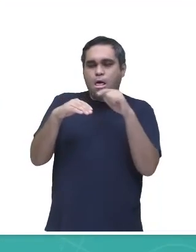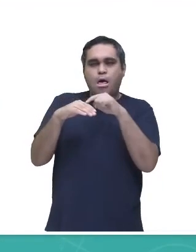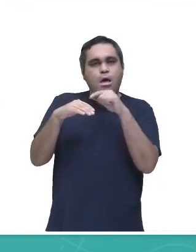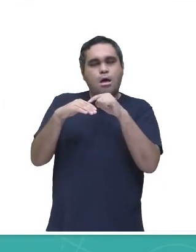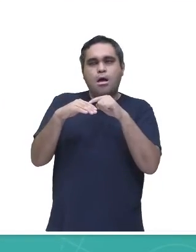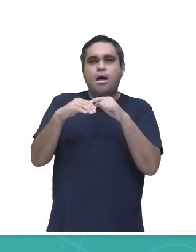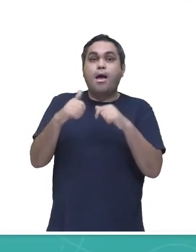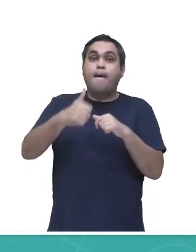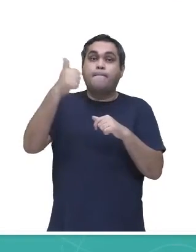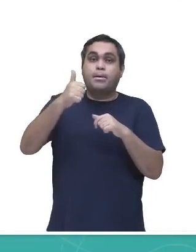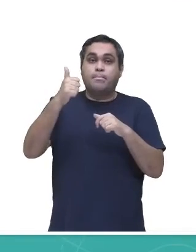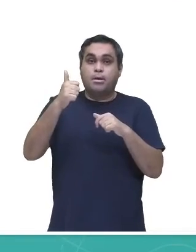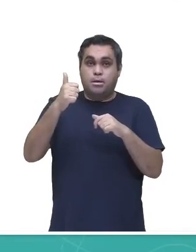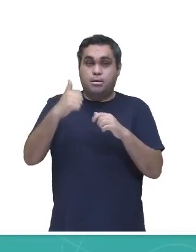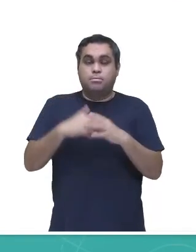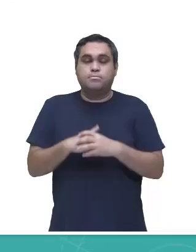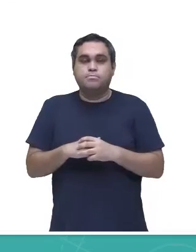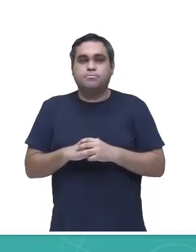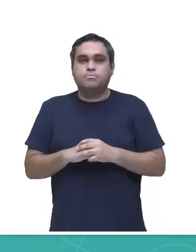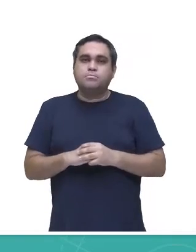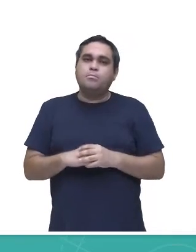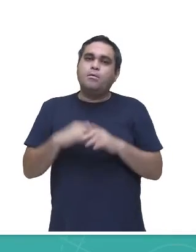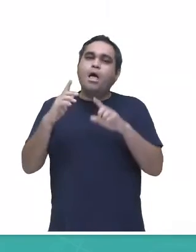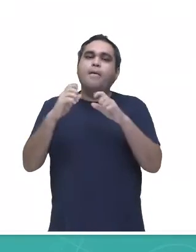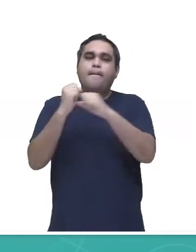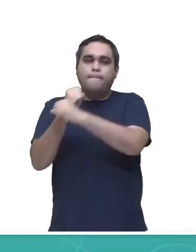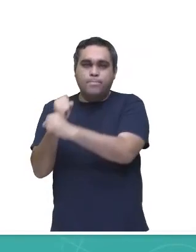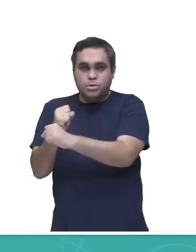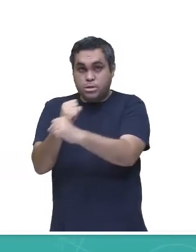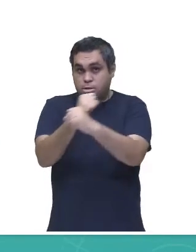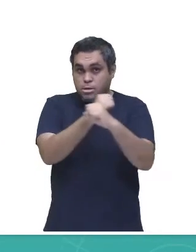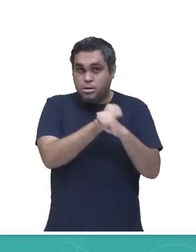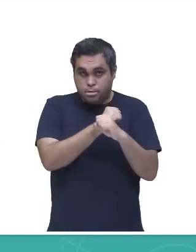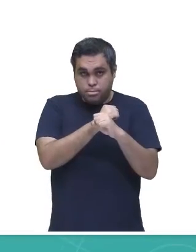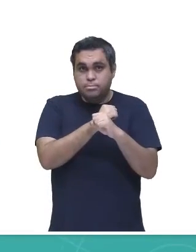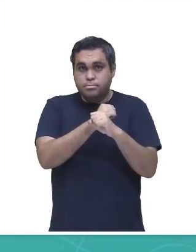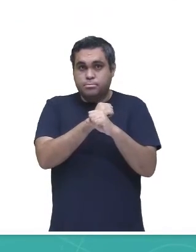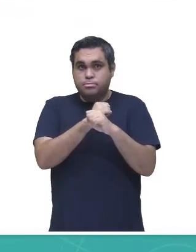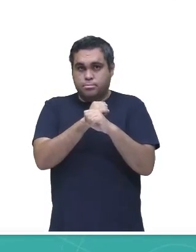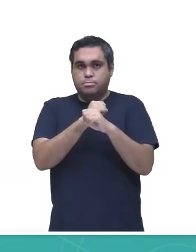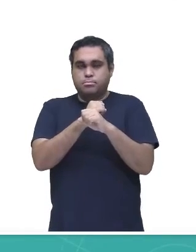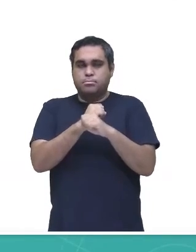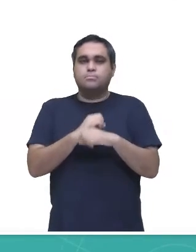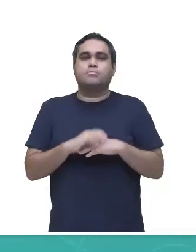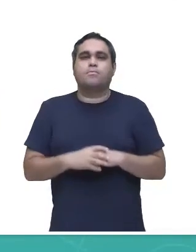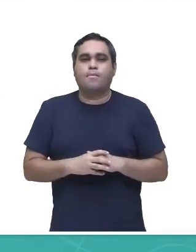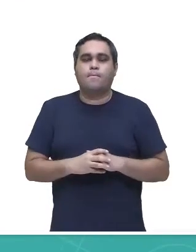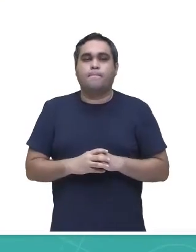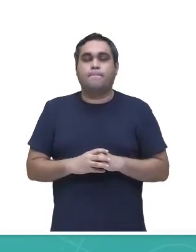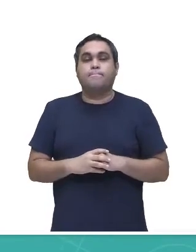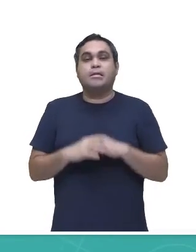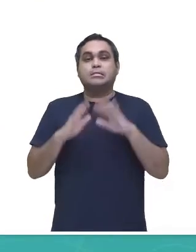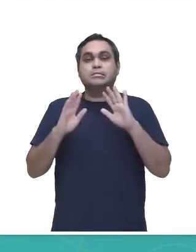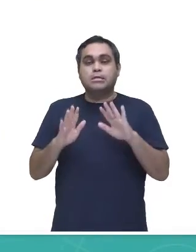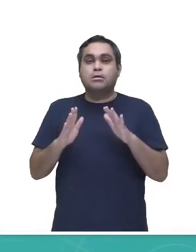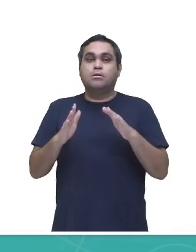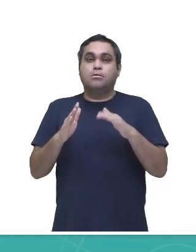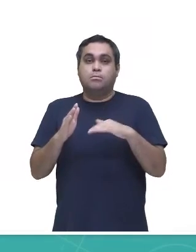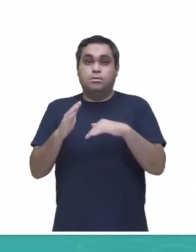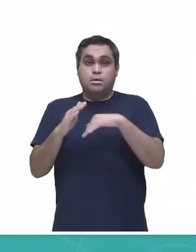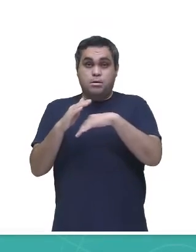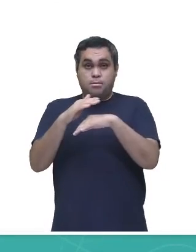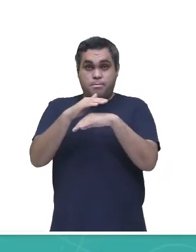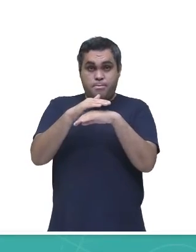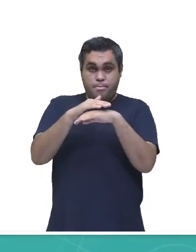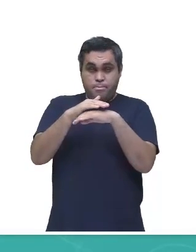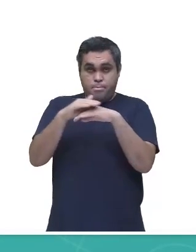camada córnea. E ela funciona ali para proteger as outras camadas, né? E aí, logo abaixo dela, a gente tem as